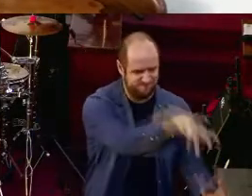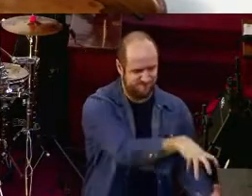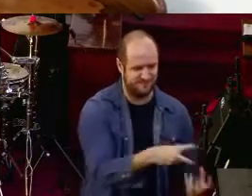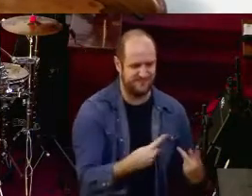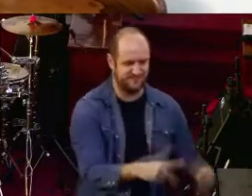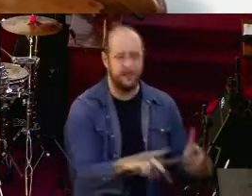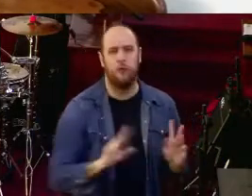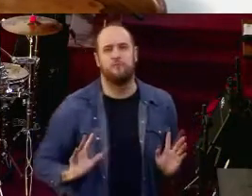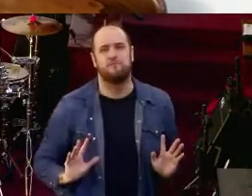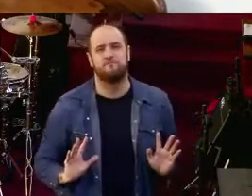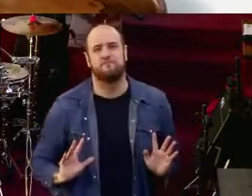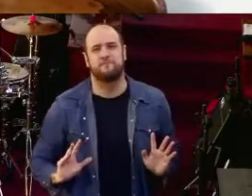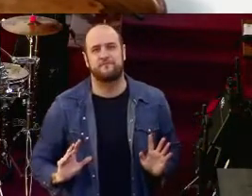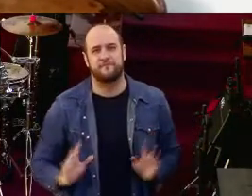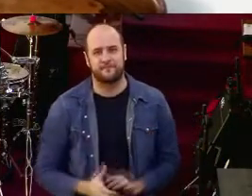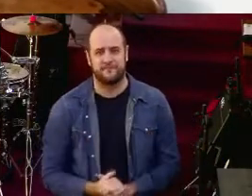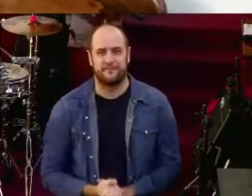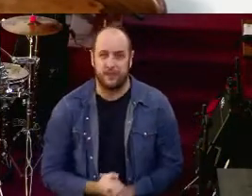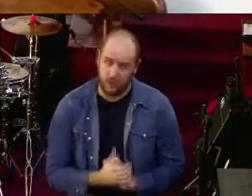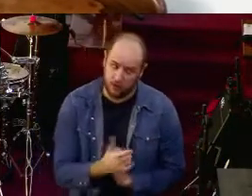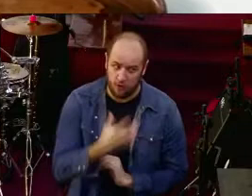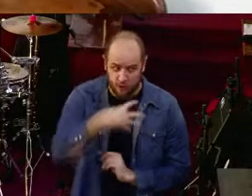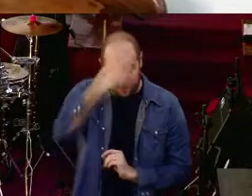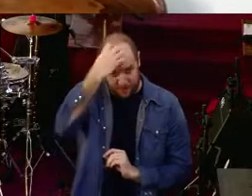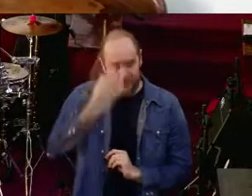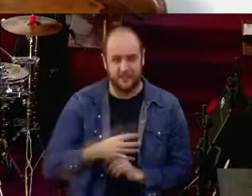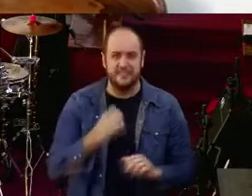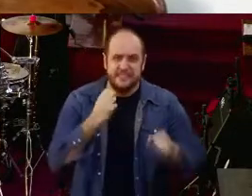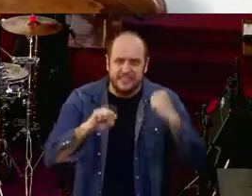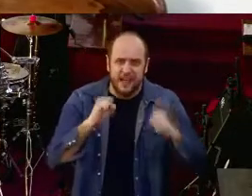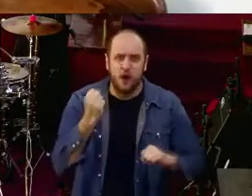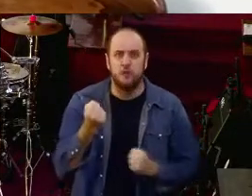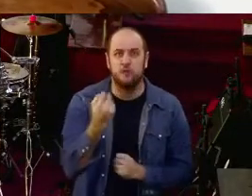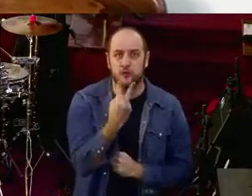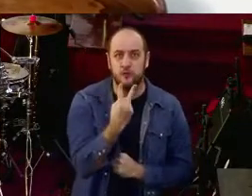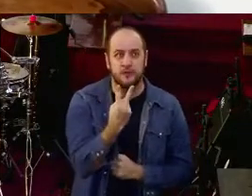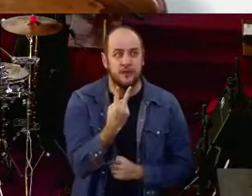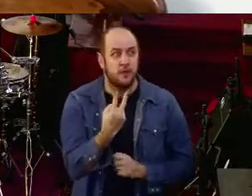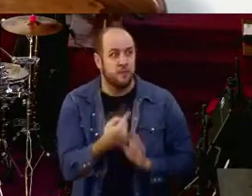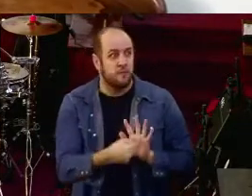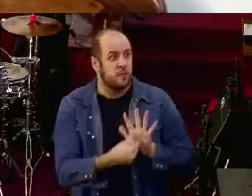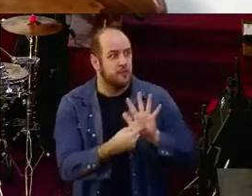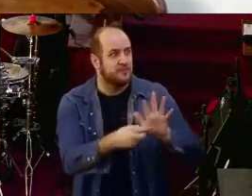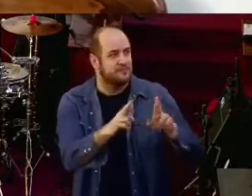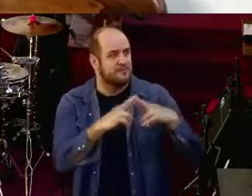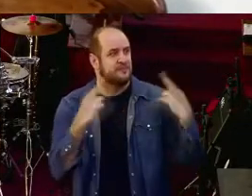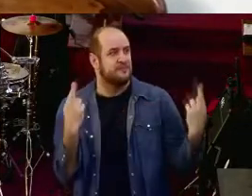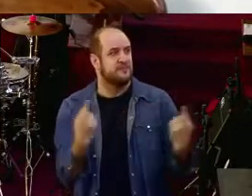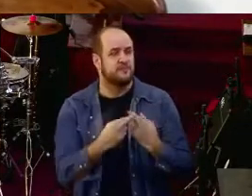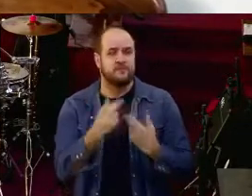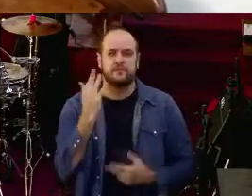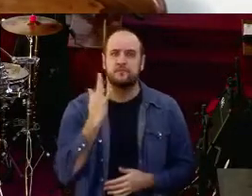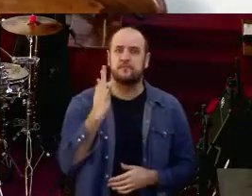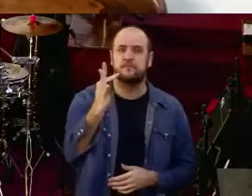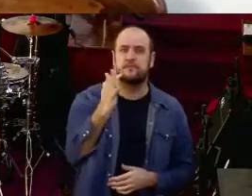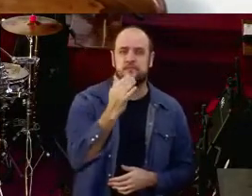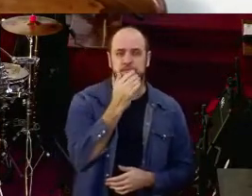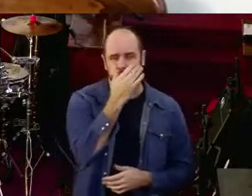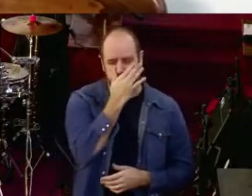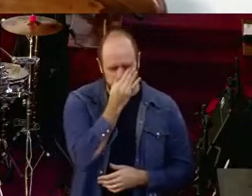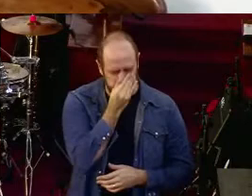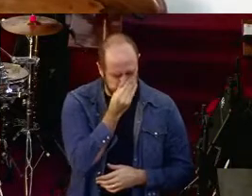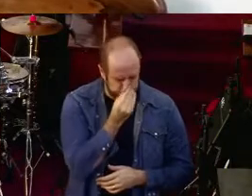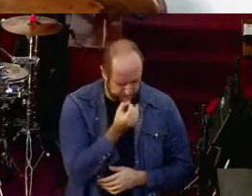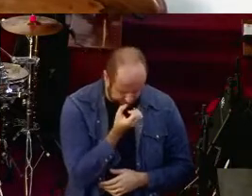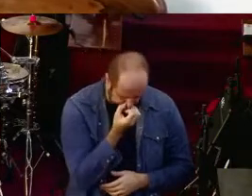aí volta a falar novamente de reis, mas este Salmo 2 então aponta para um reinado futuro, e este